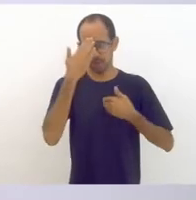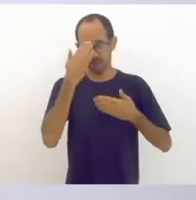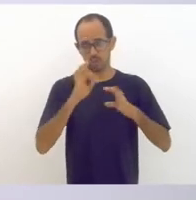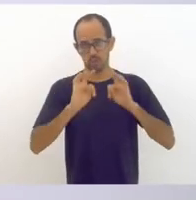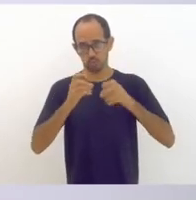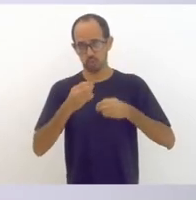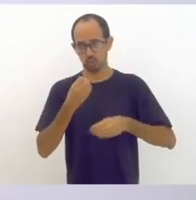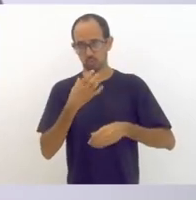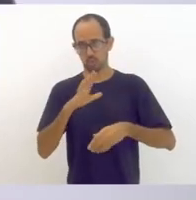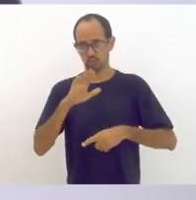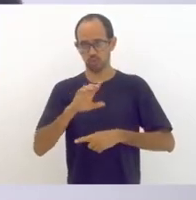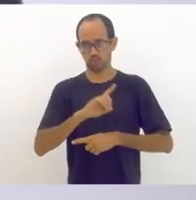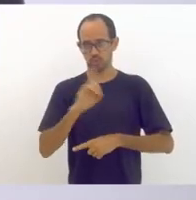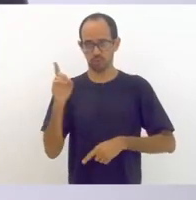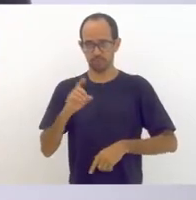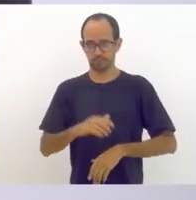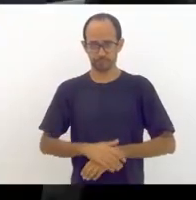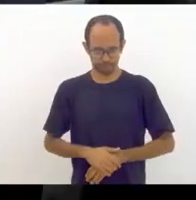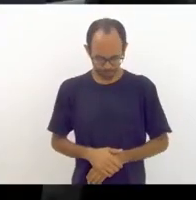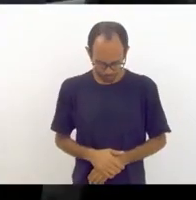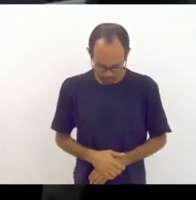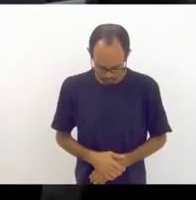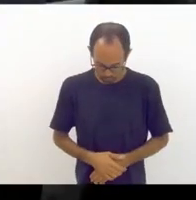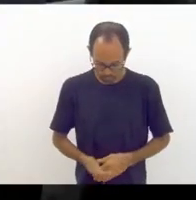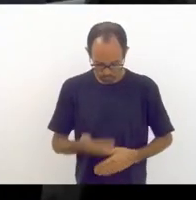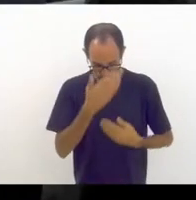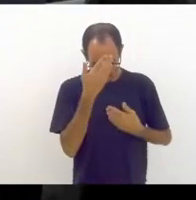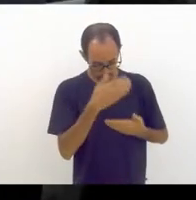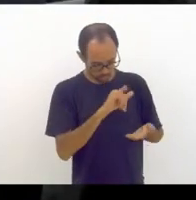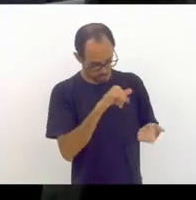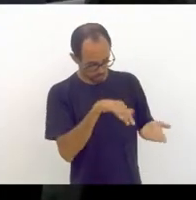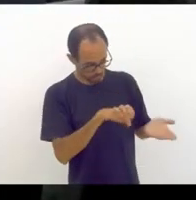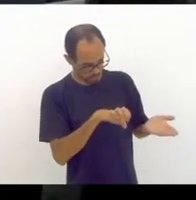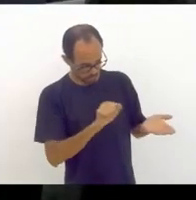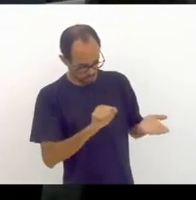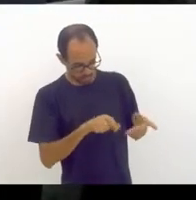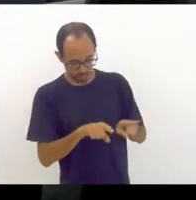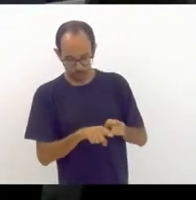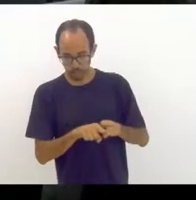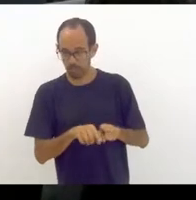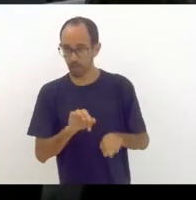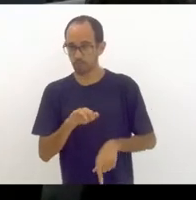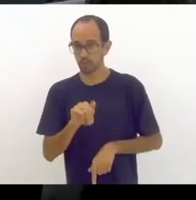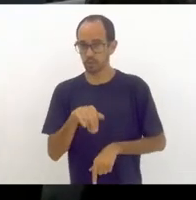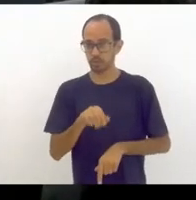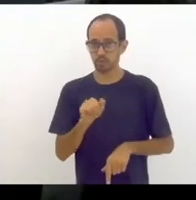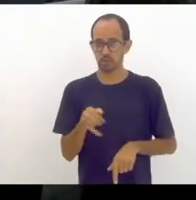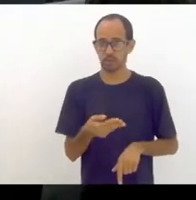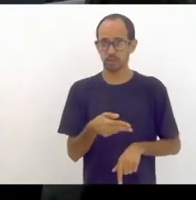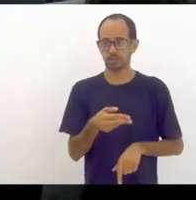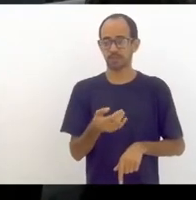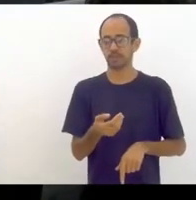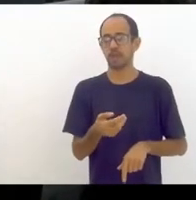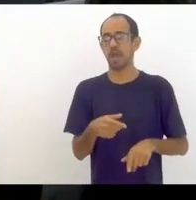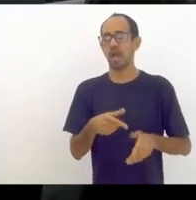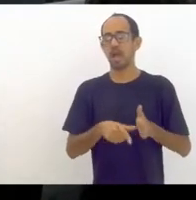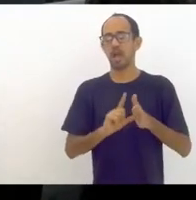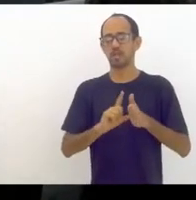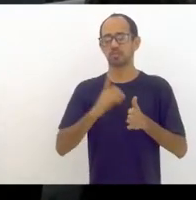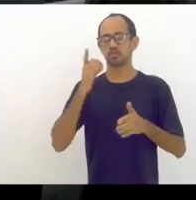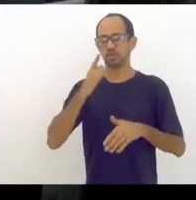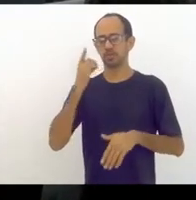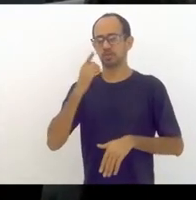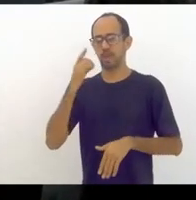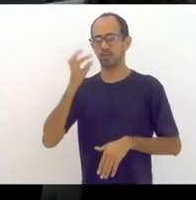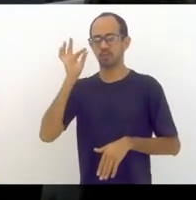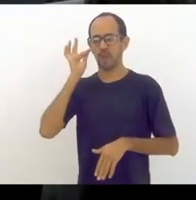Bom, agradeço a Inéia, agradeço a Firjan. Antes de passar a palavra para o deputado Serafim, só fazer algumas observações que eu já